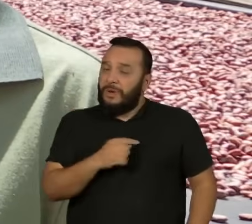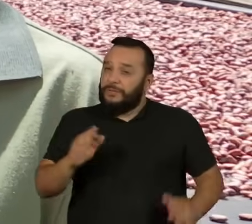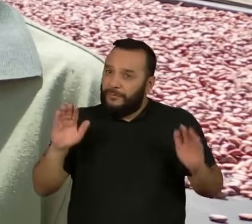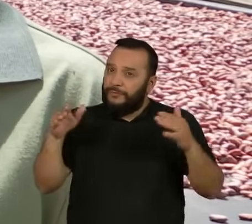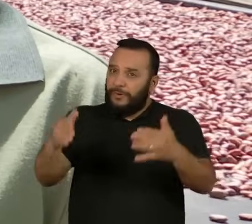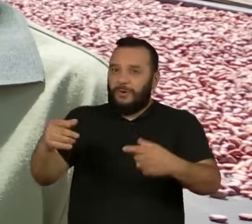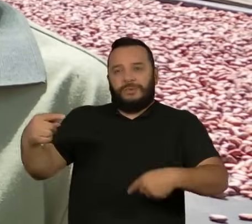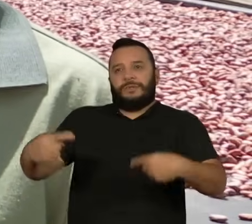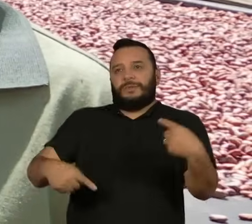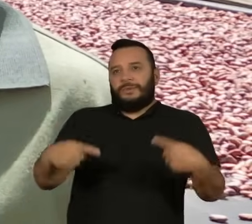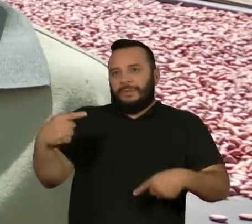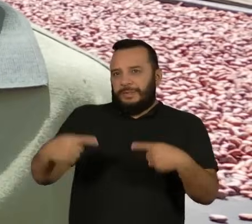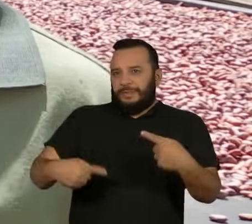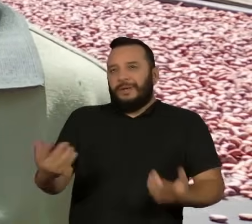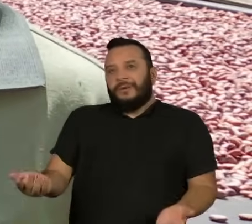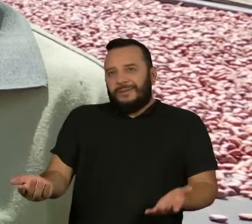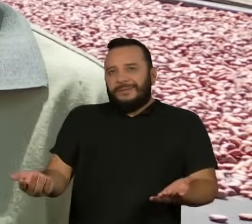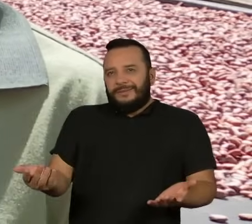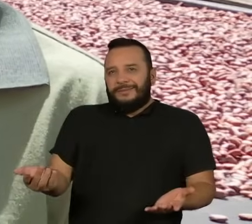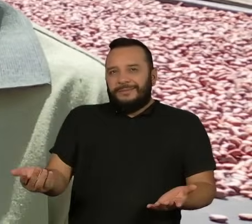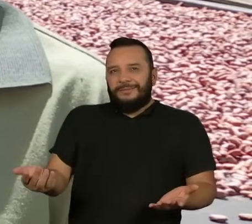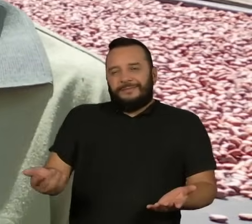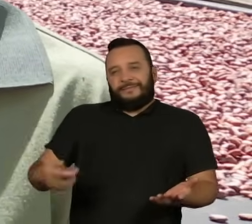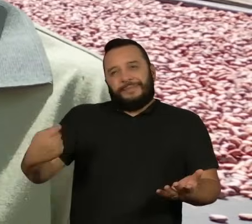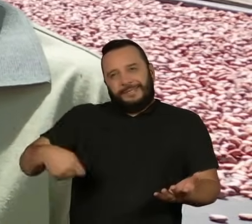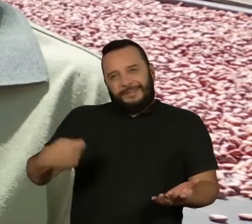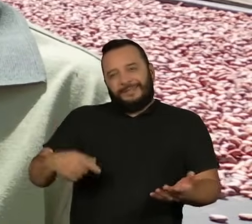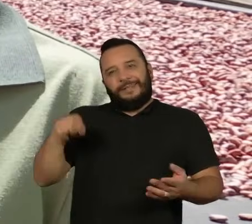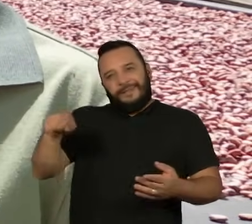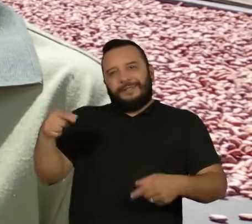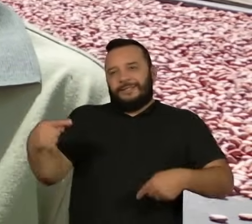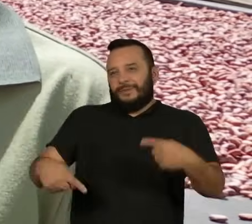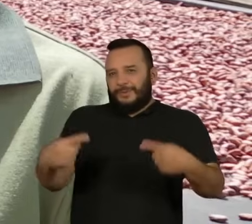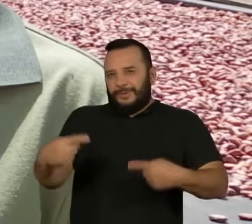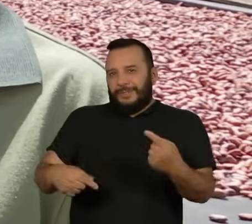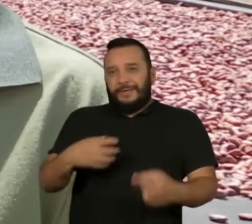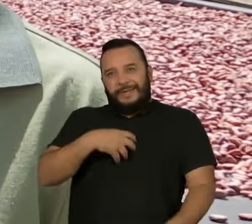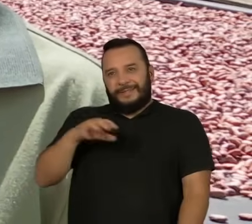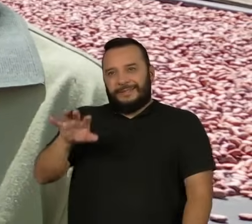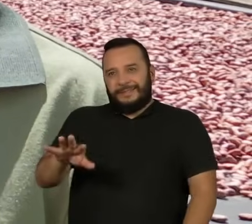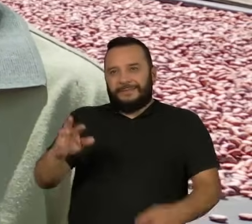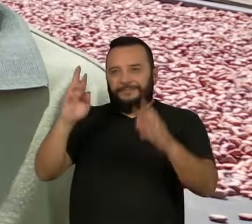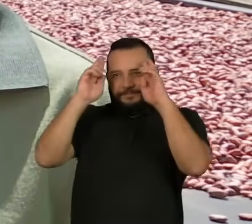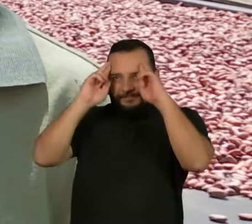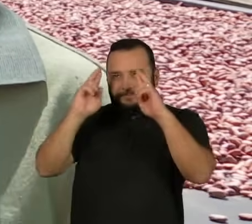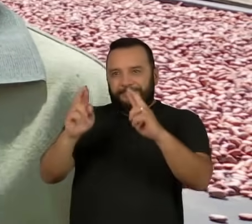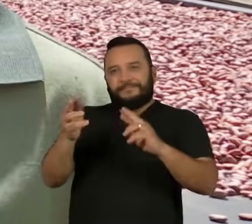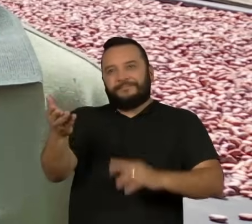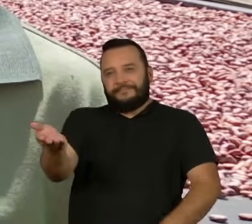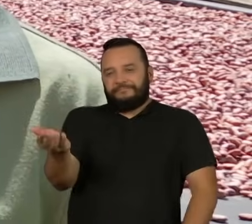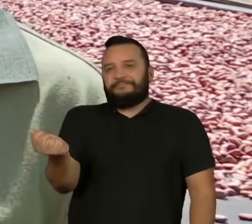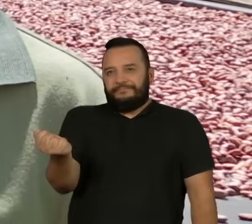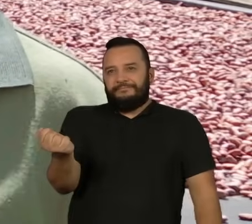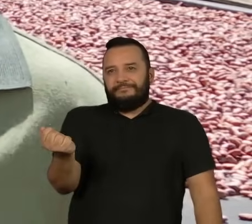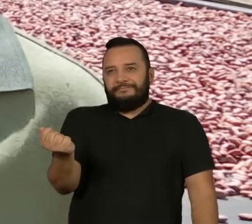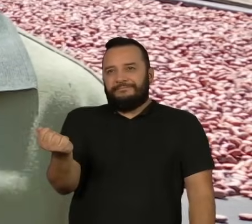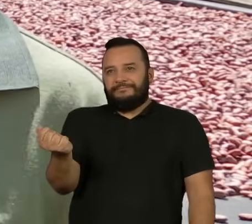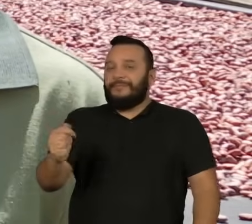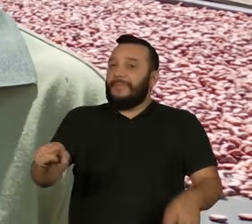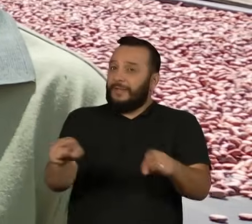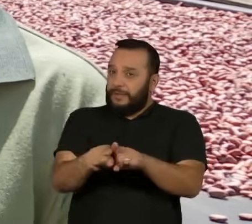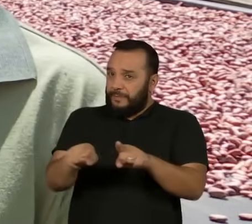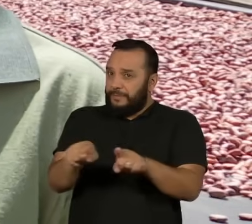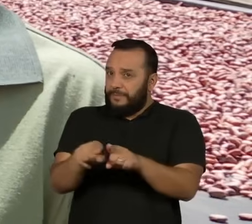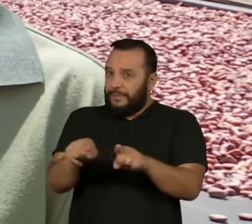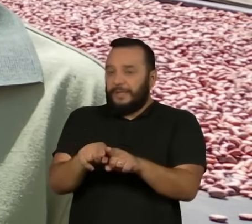discussão, que ela tem que ser dessa forma, né? De respeito e também de